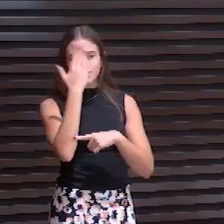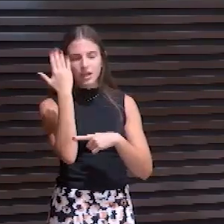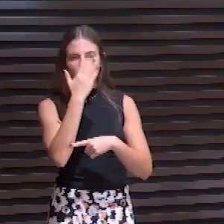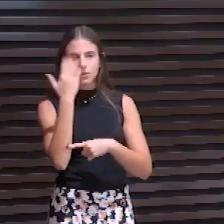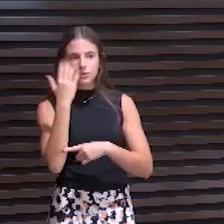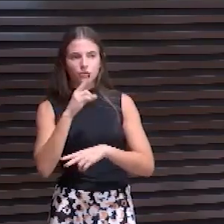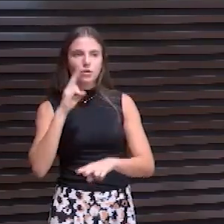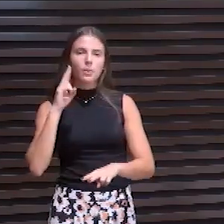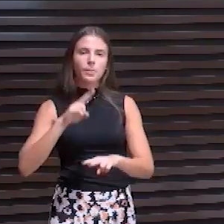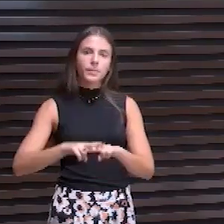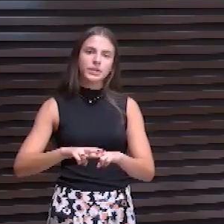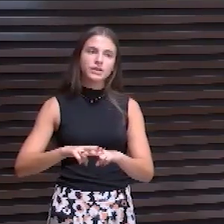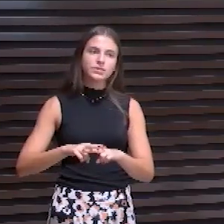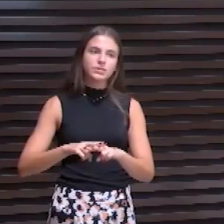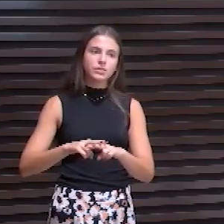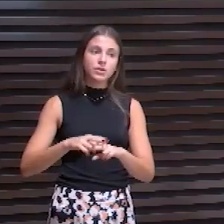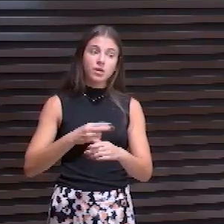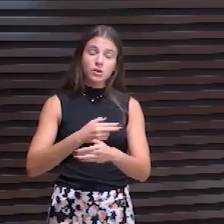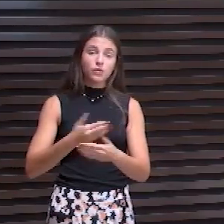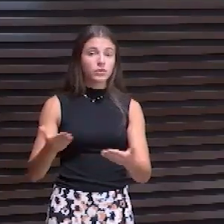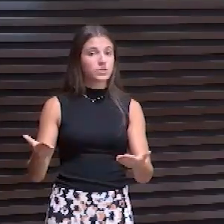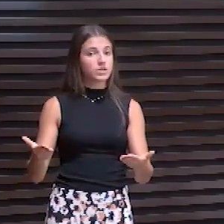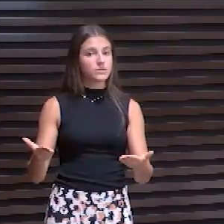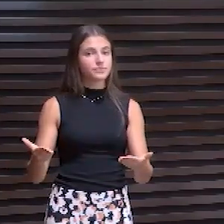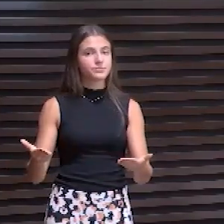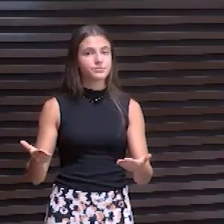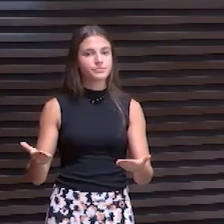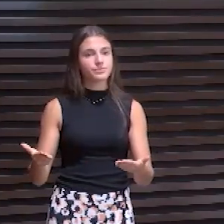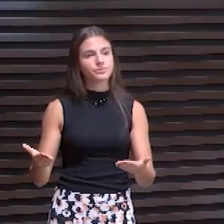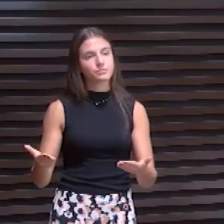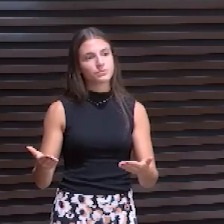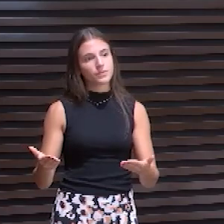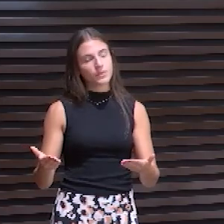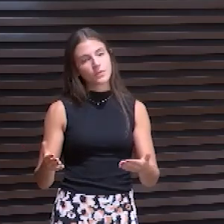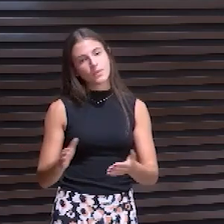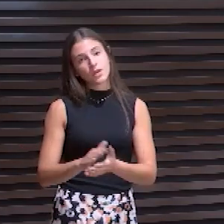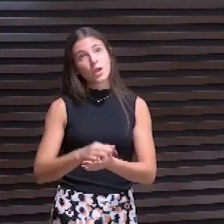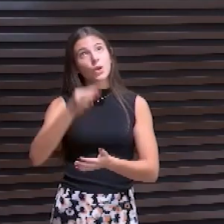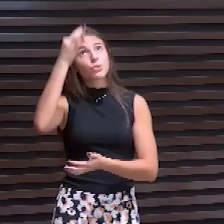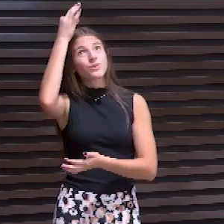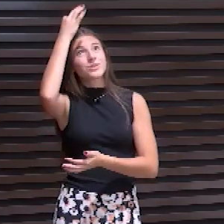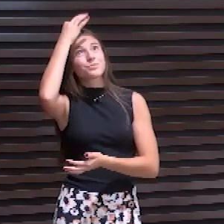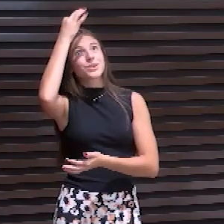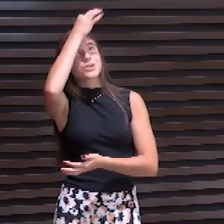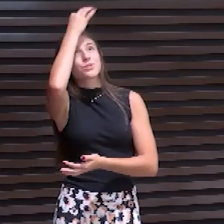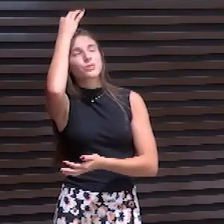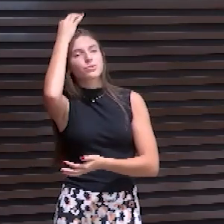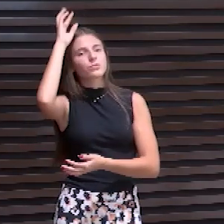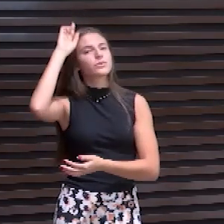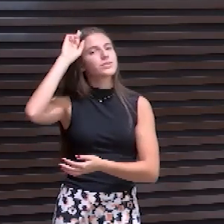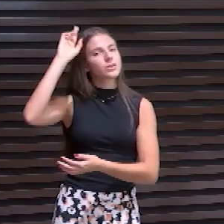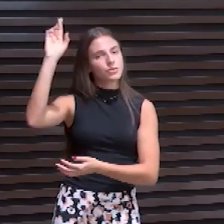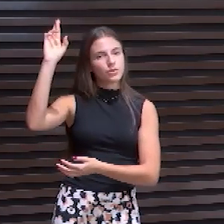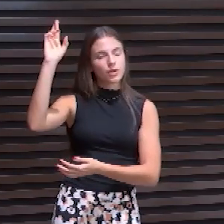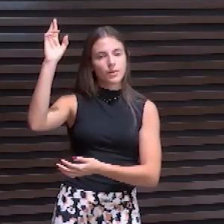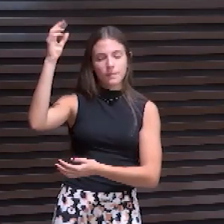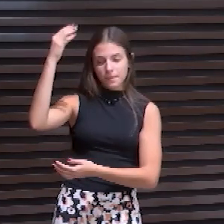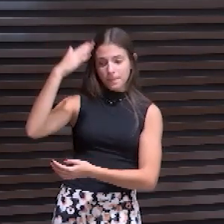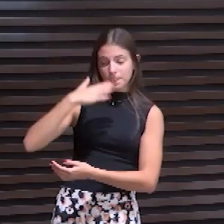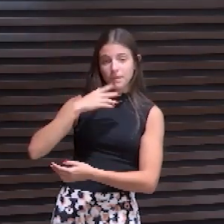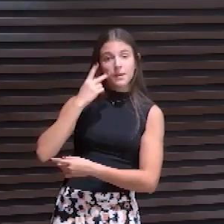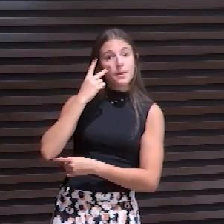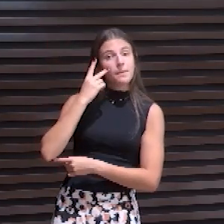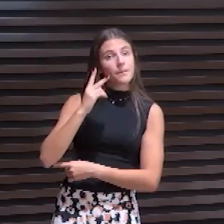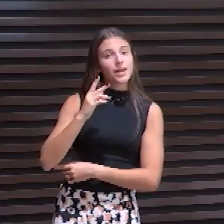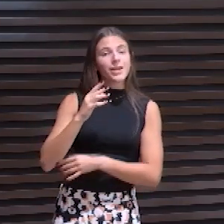citar, são vocês. E o Espírito do Senhor está sobre mim para evangelizar vocês, pobres